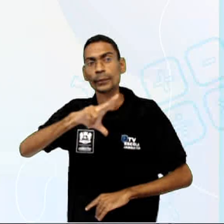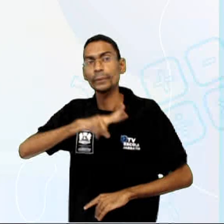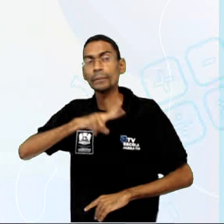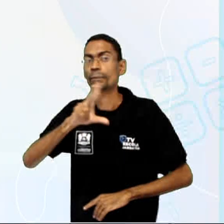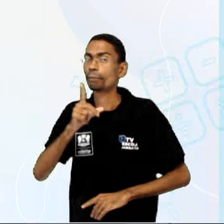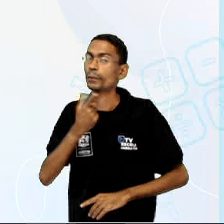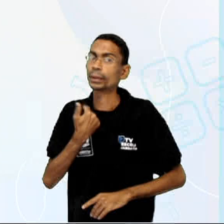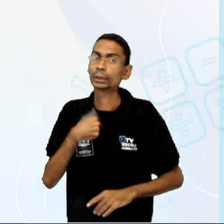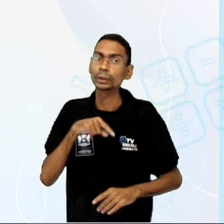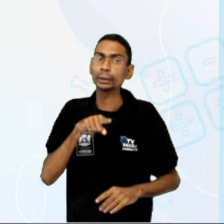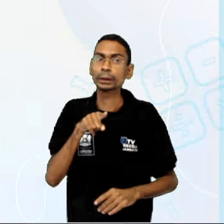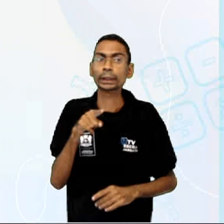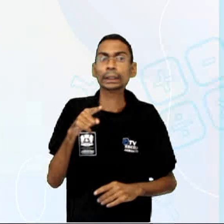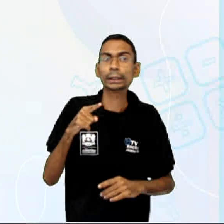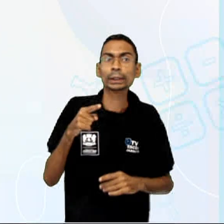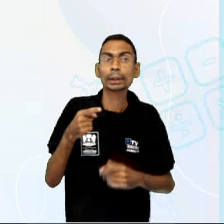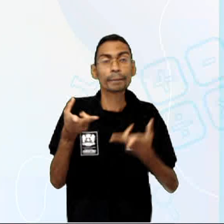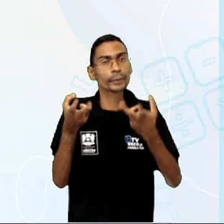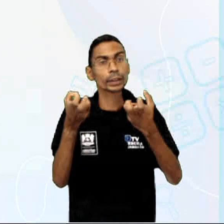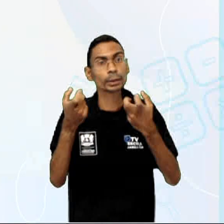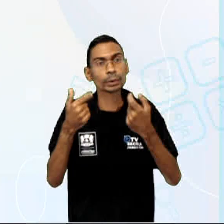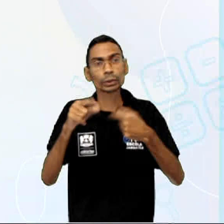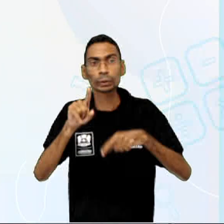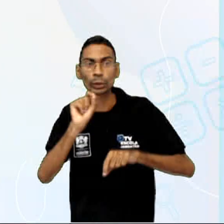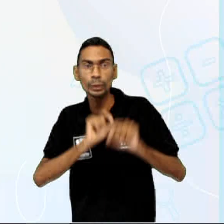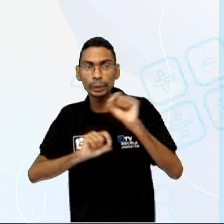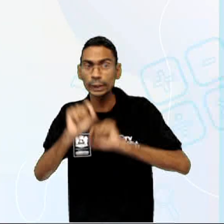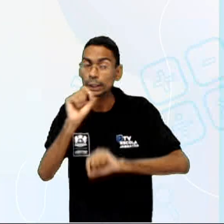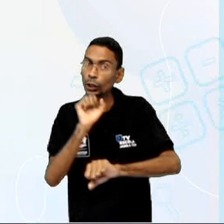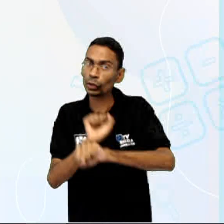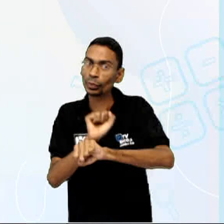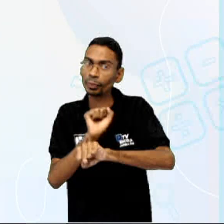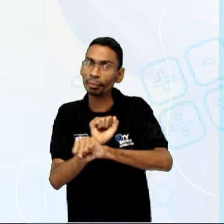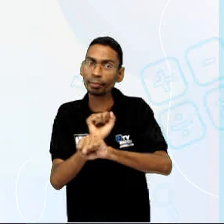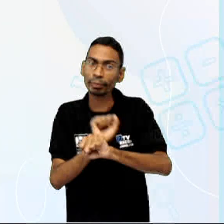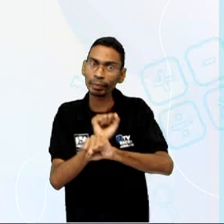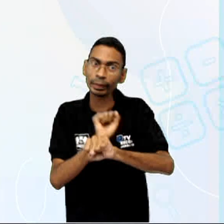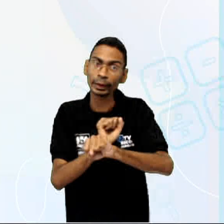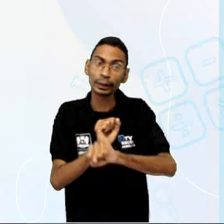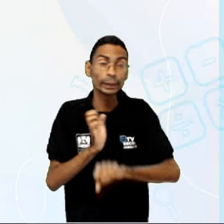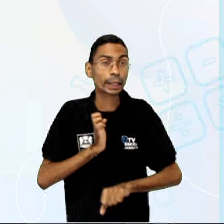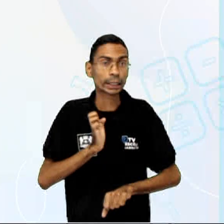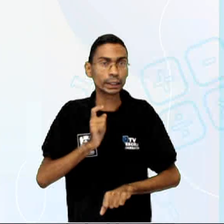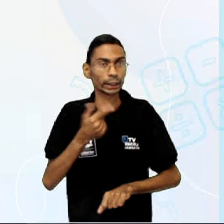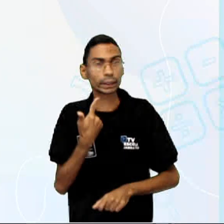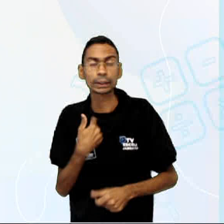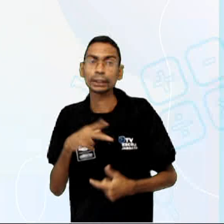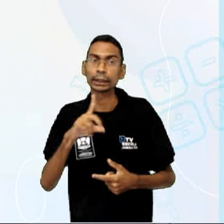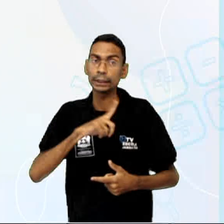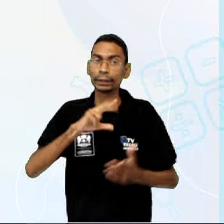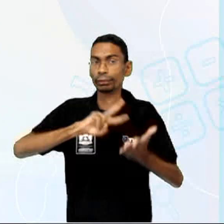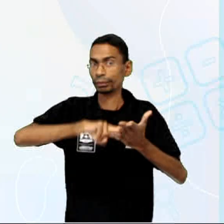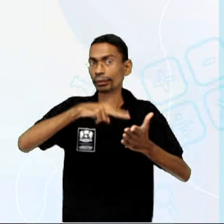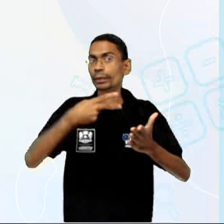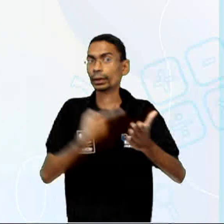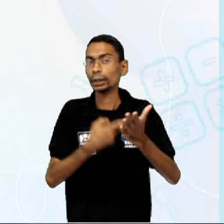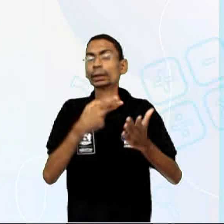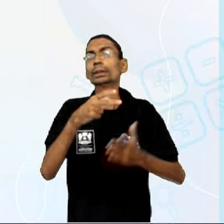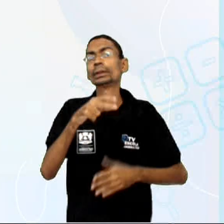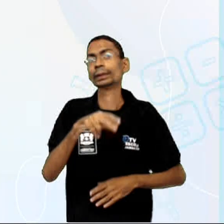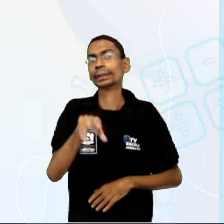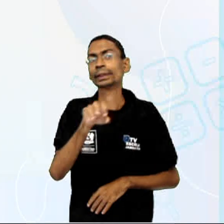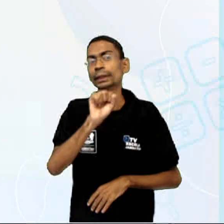ele não tinha prosperado como se esperava. E só 2 capitanias tiveram resultados significativos, São Vicente e Pernambuco.